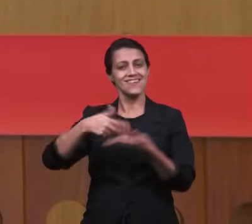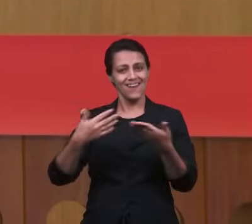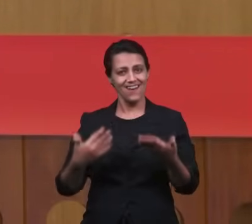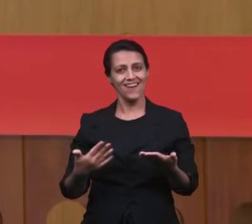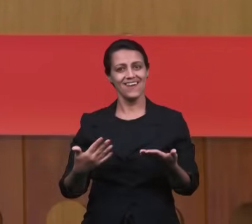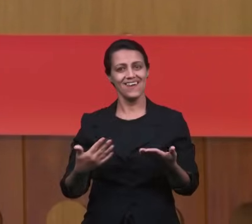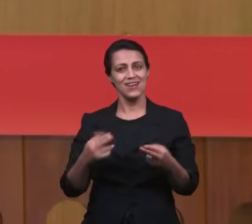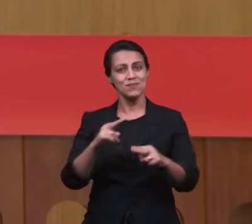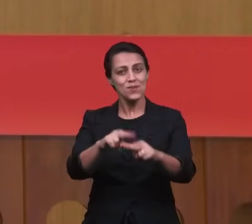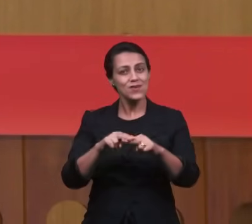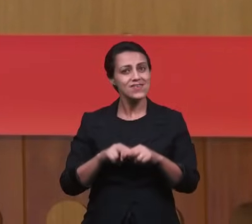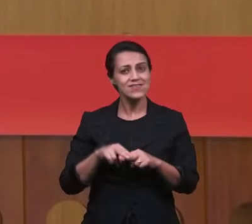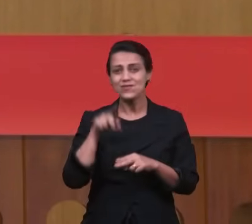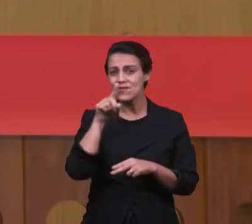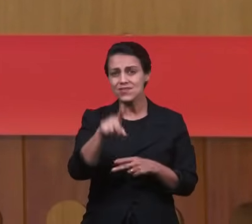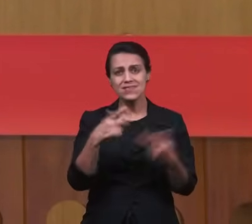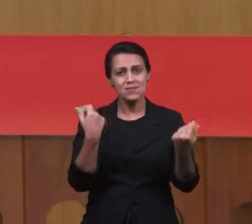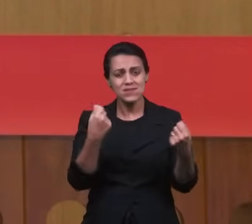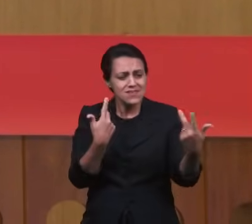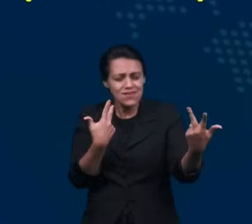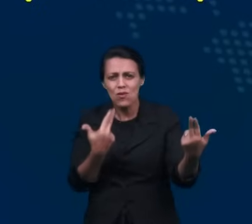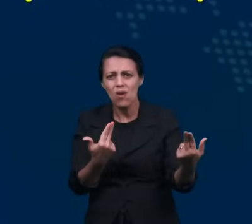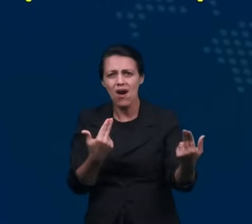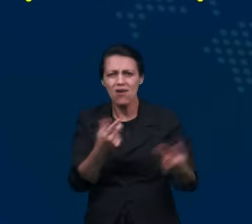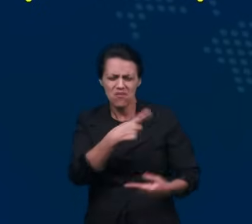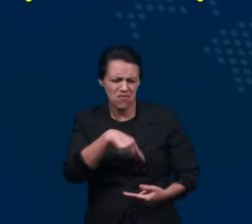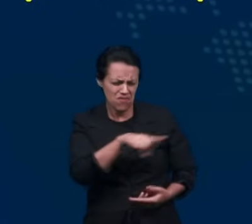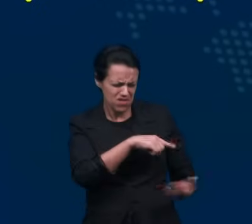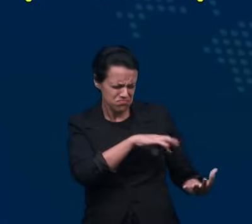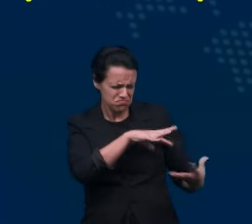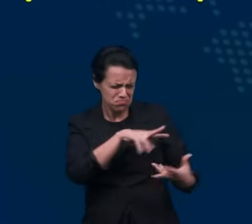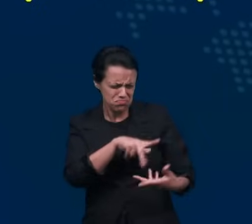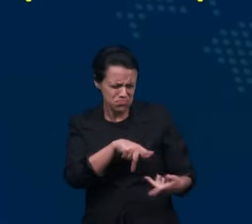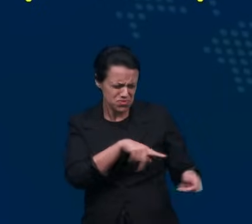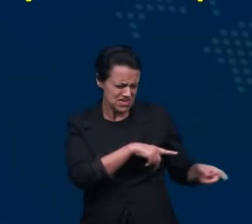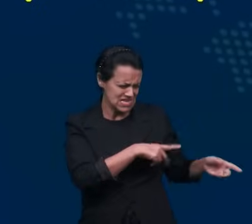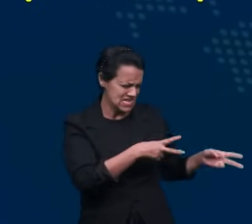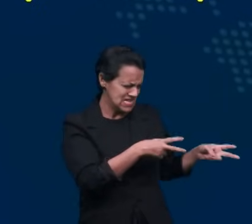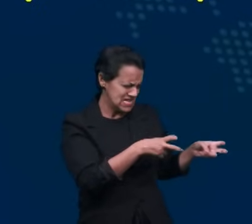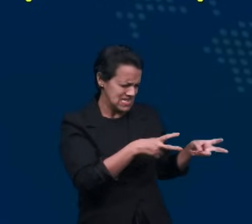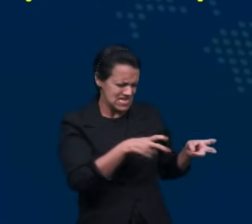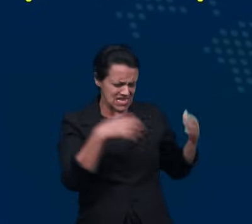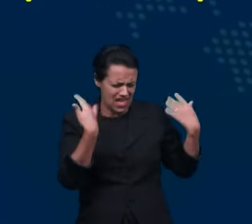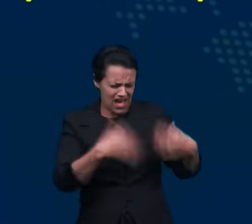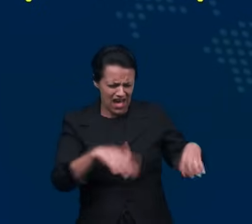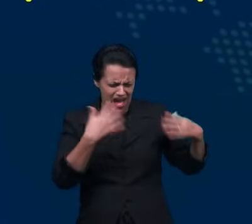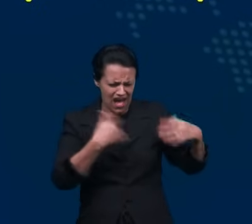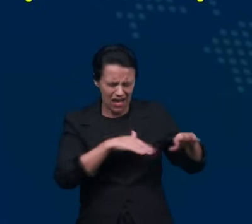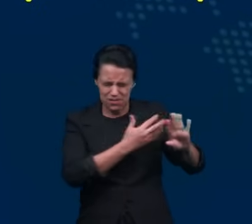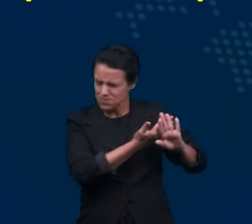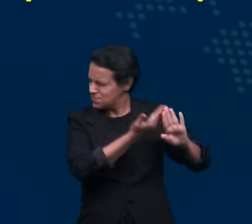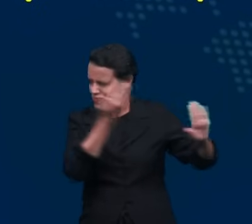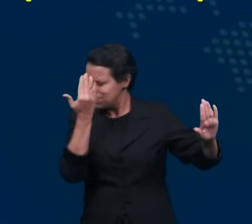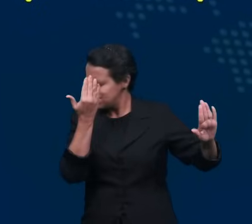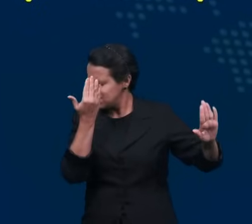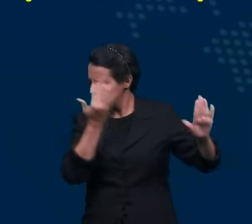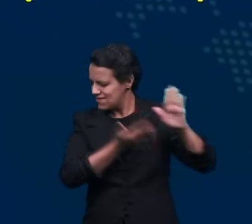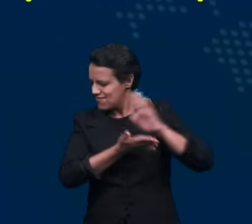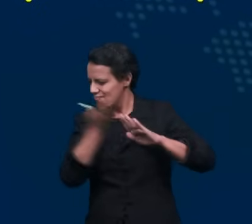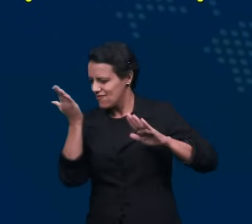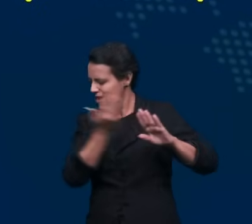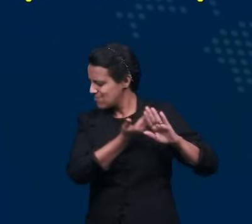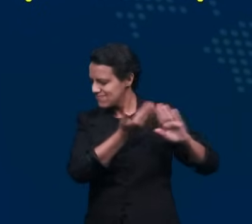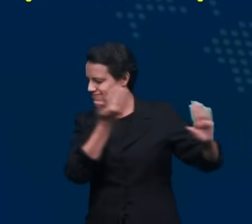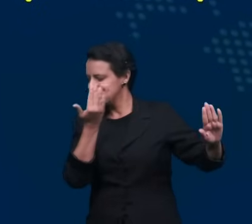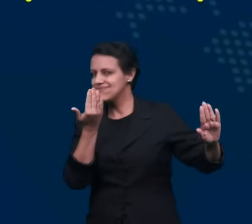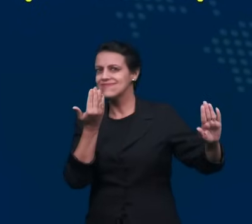foge. O mundo está nessa dificuldade. Um fala uma coisa, diz outra. Aqui, ó, fugir. Foge para o deserto. É